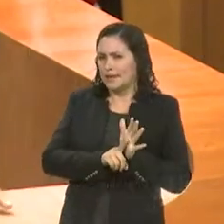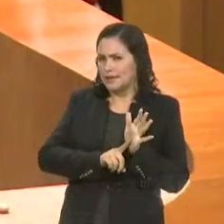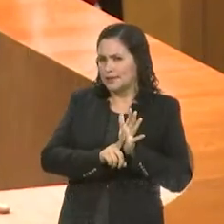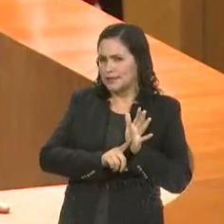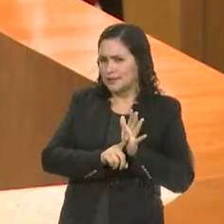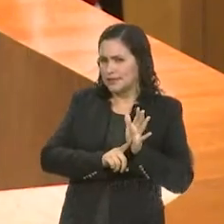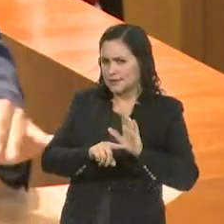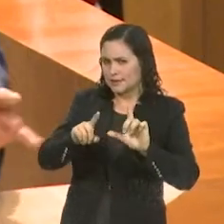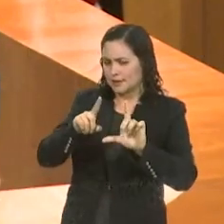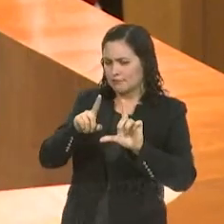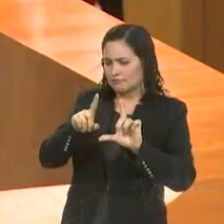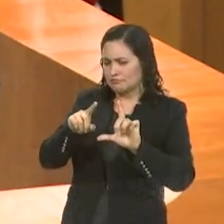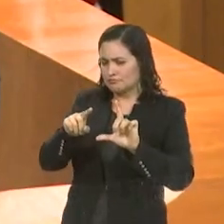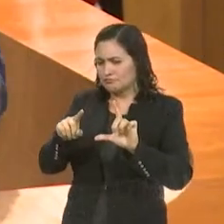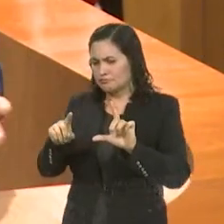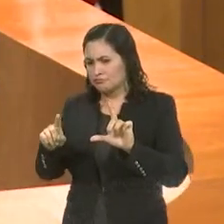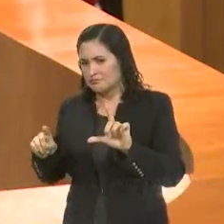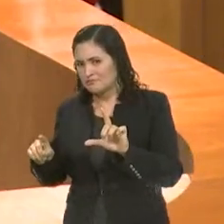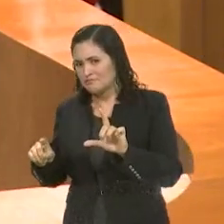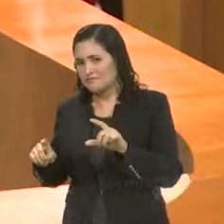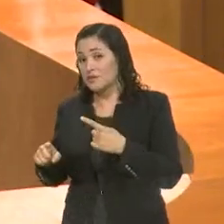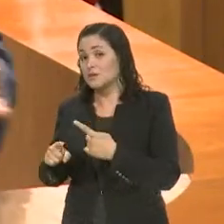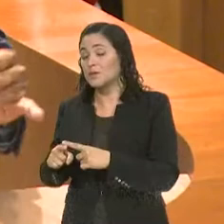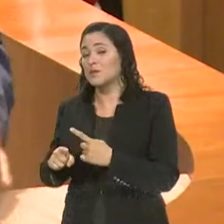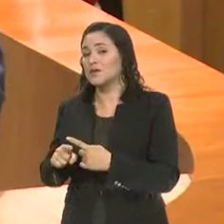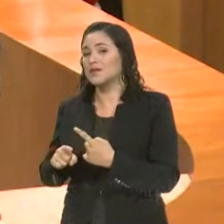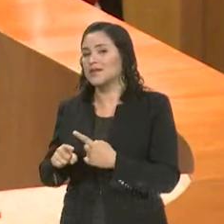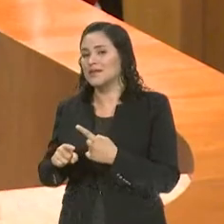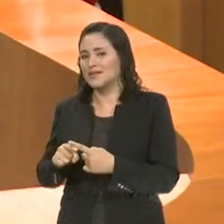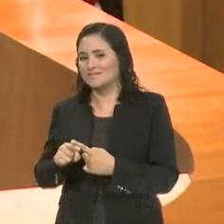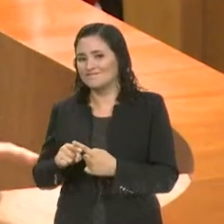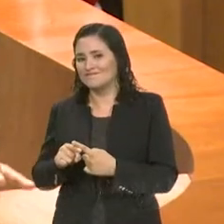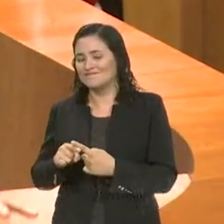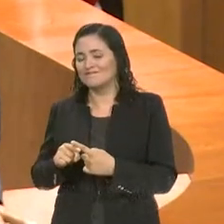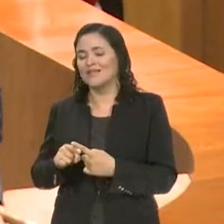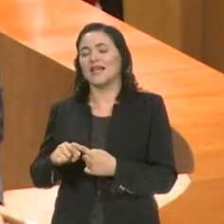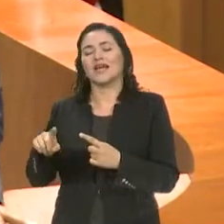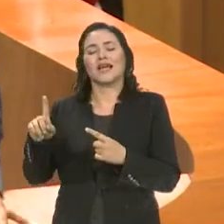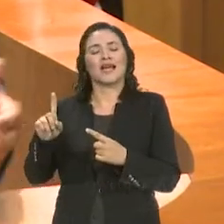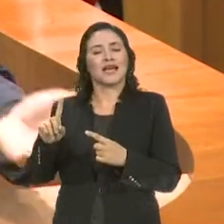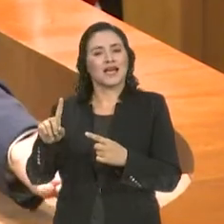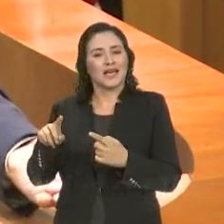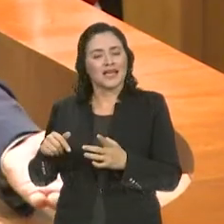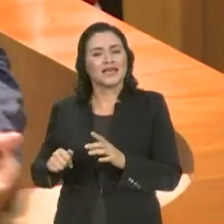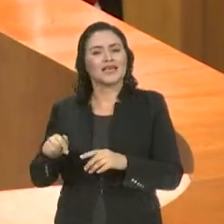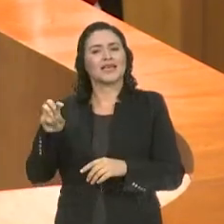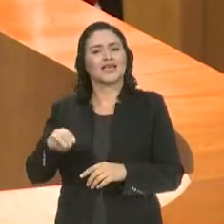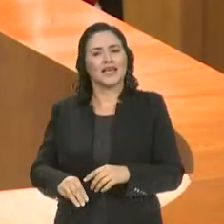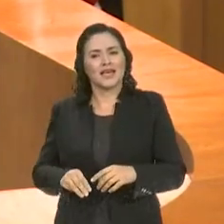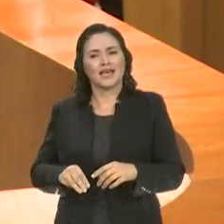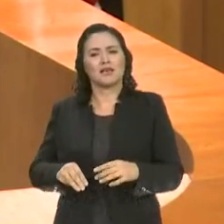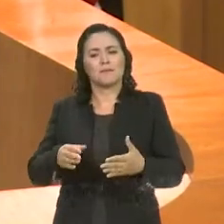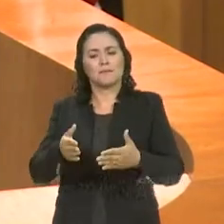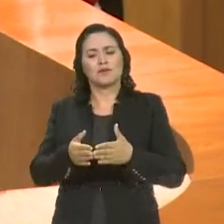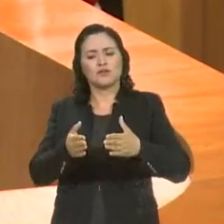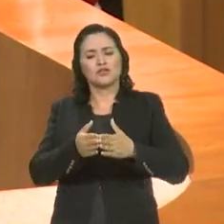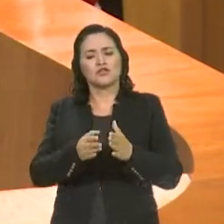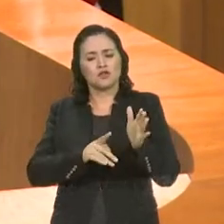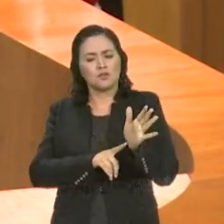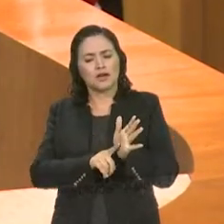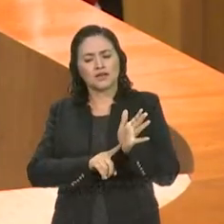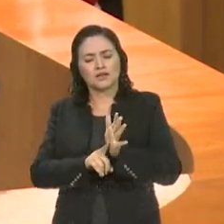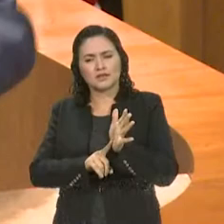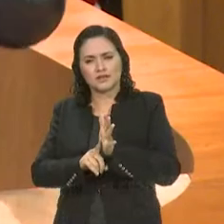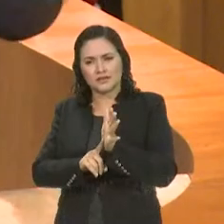pelos adversários, colocam o doutor Laésio Bonfim com 14% em terceiro lugar. Nós já vimos as pesquisas,